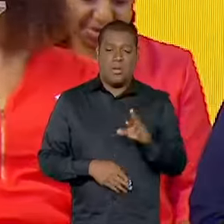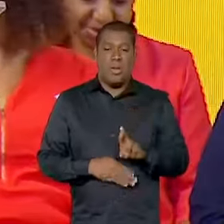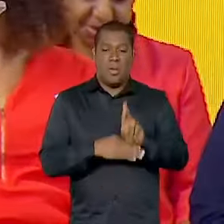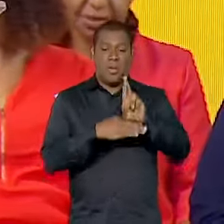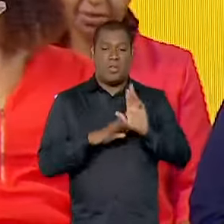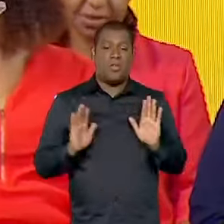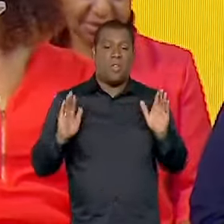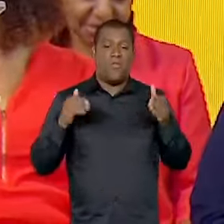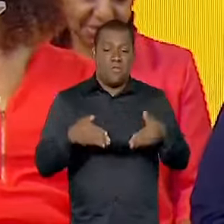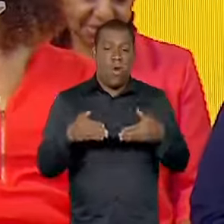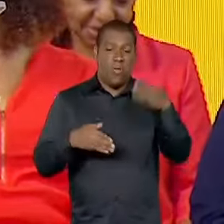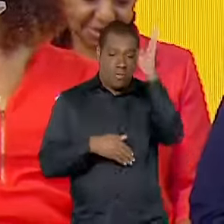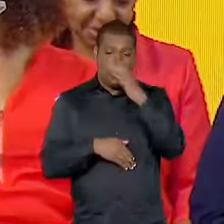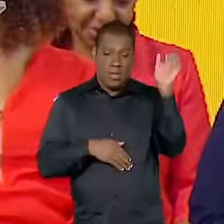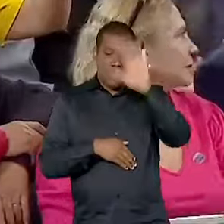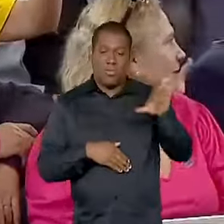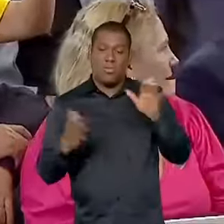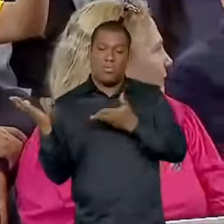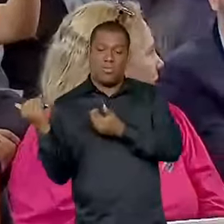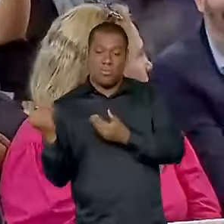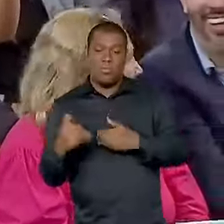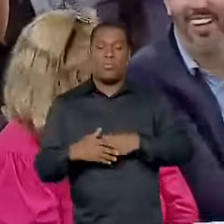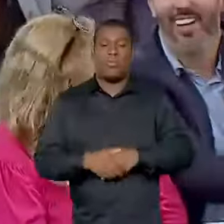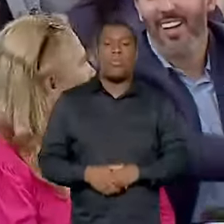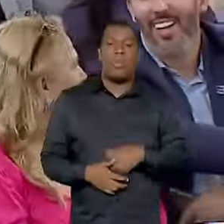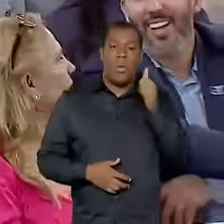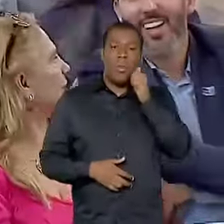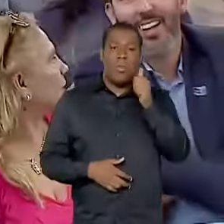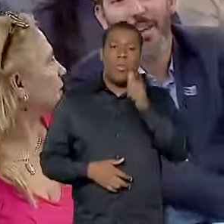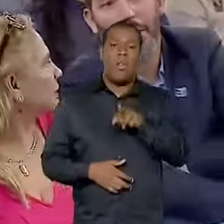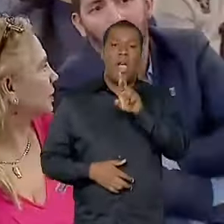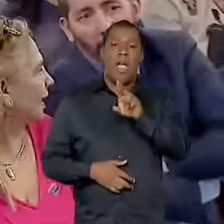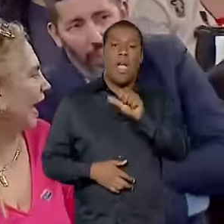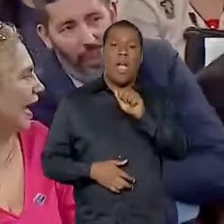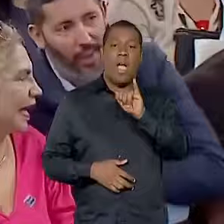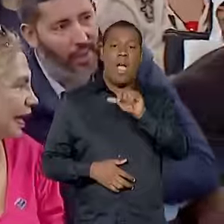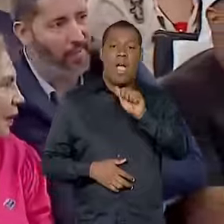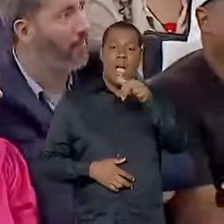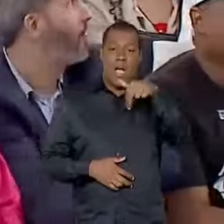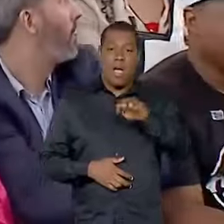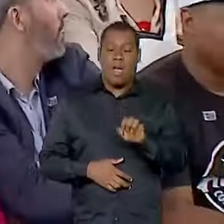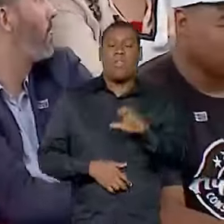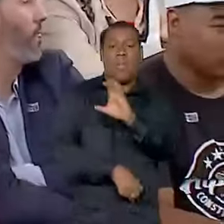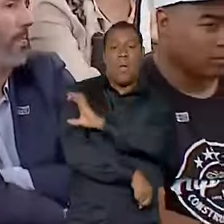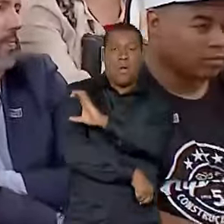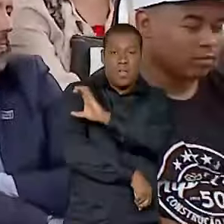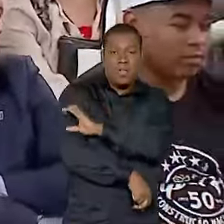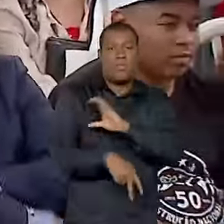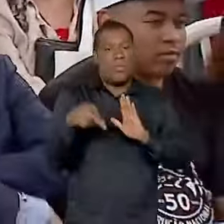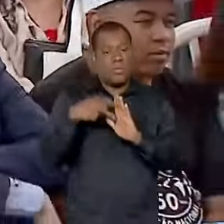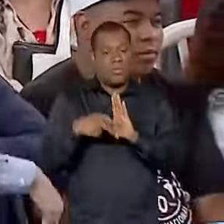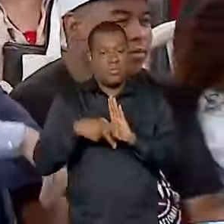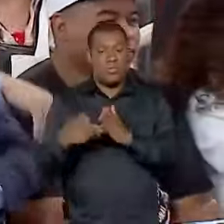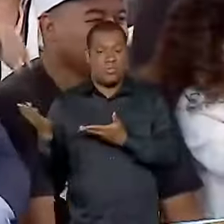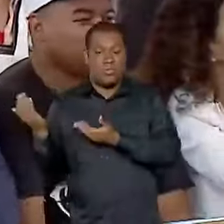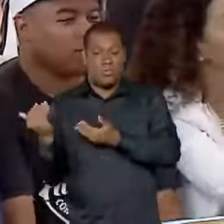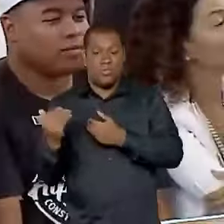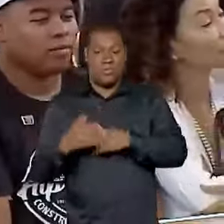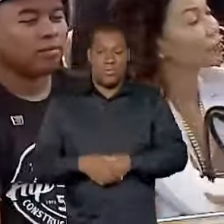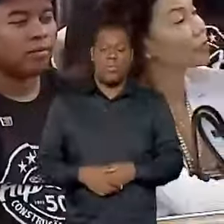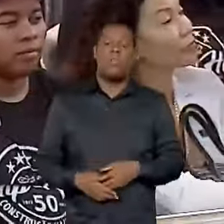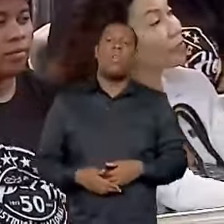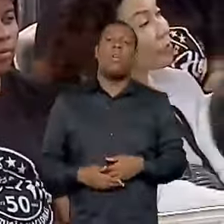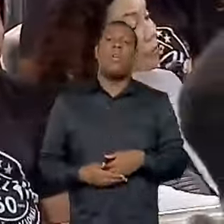Rayane Soares, coordenadora do Programa Jovem de Expressão, Ricardo Andrade, representante